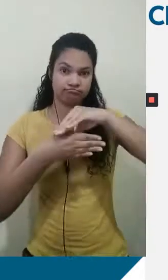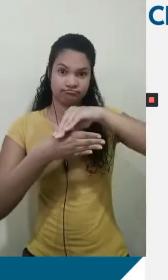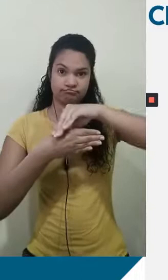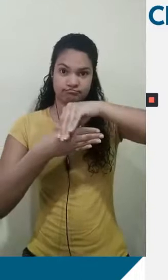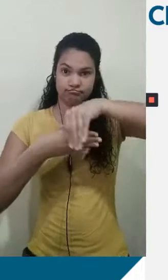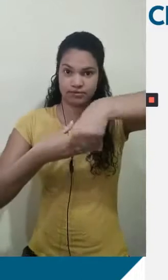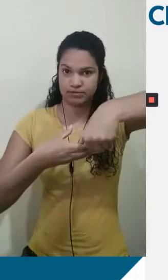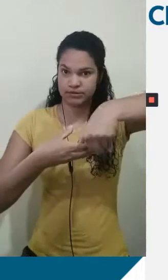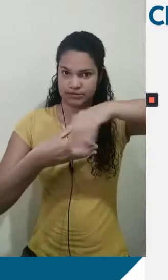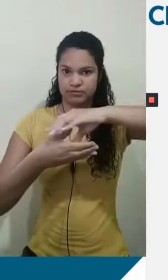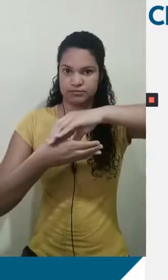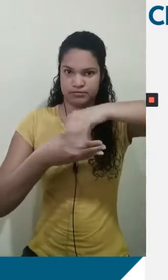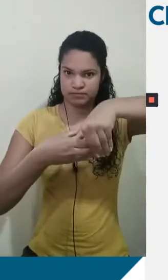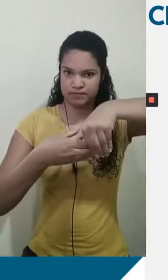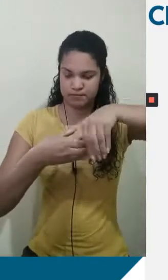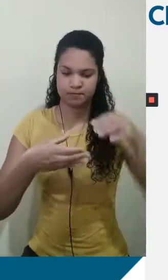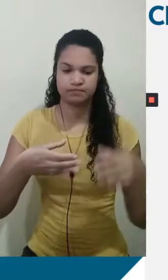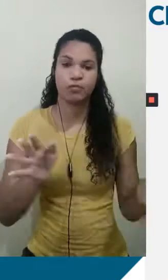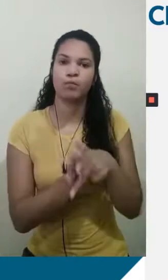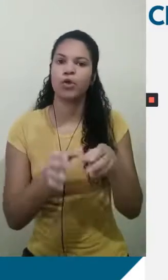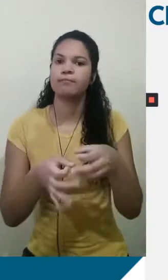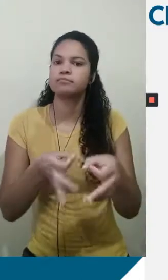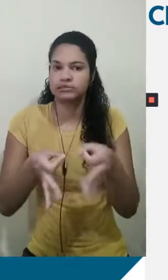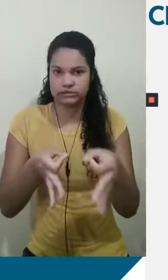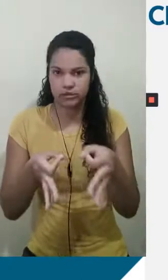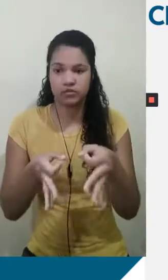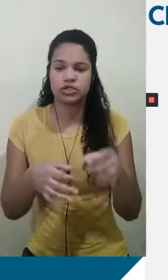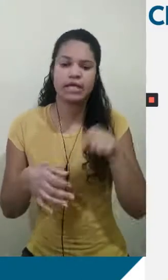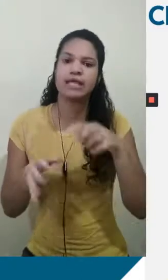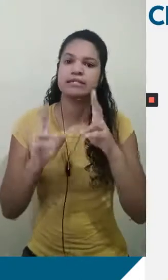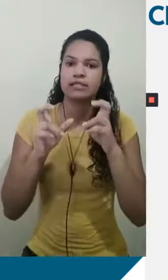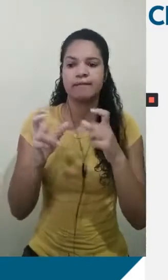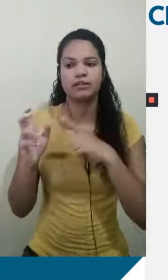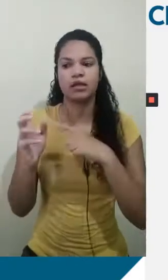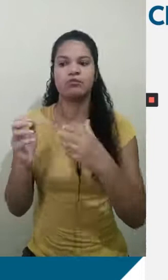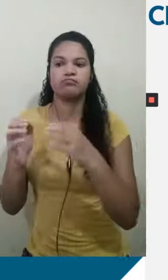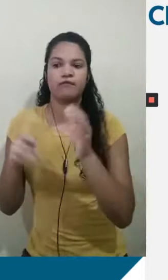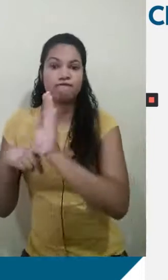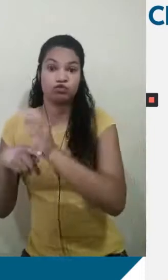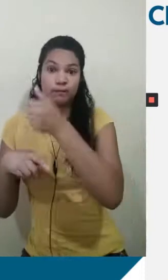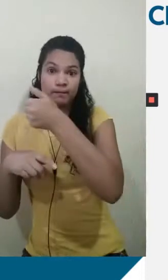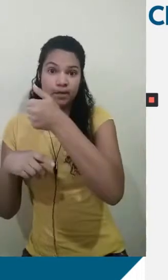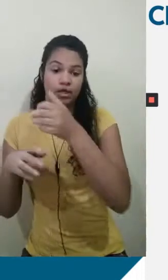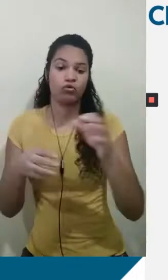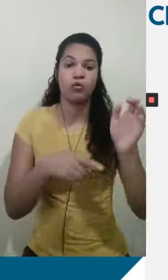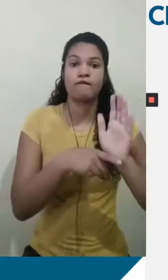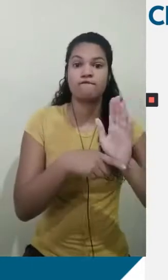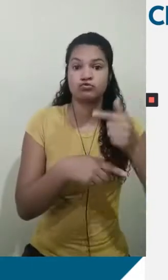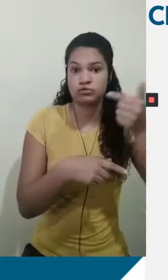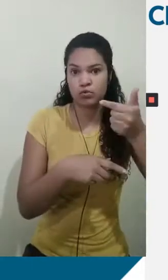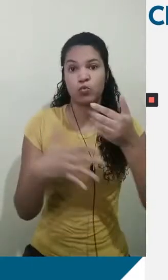membranas celulares. Esse tema será dividido em duas partes e hoje nós vamos discutir a parte 1,